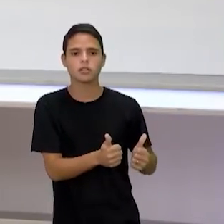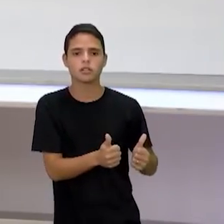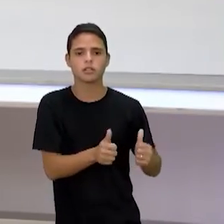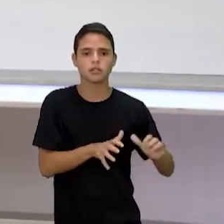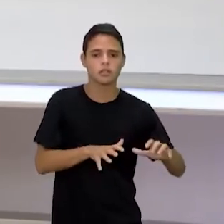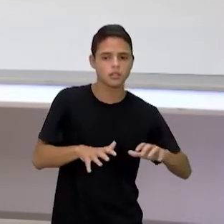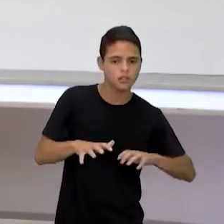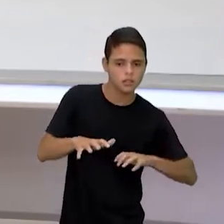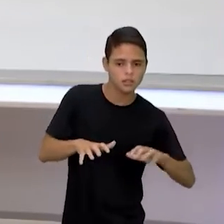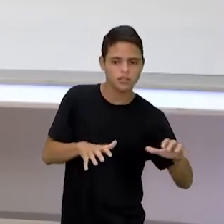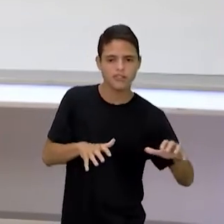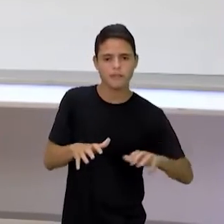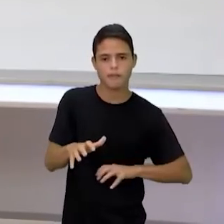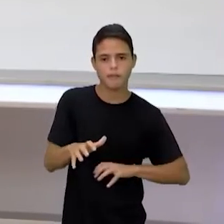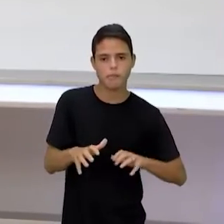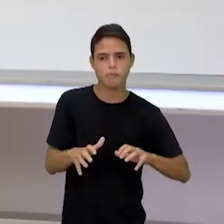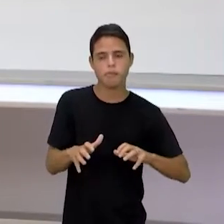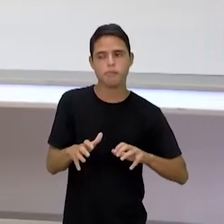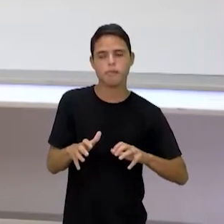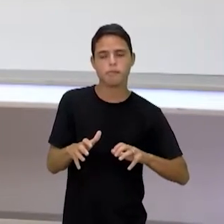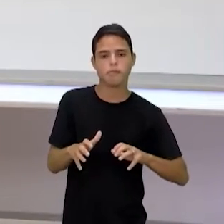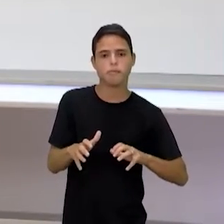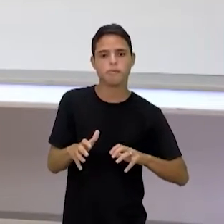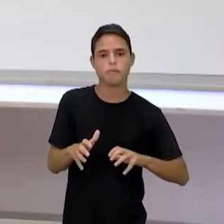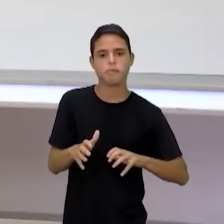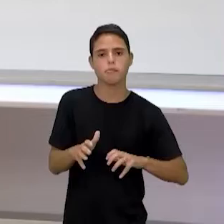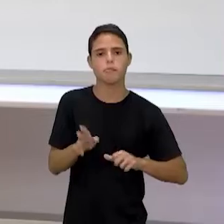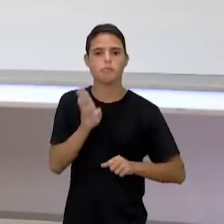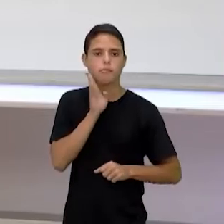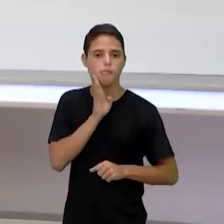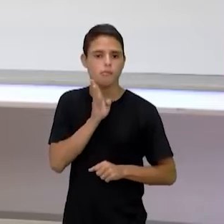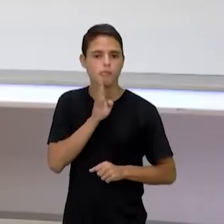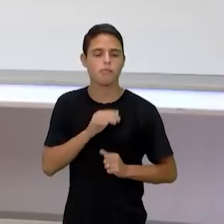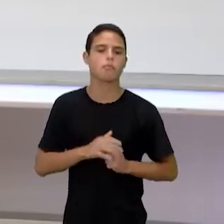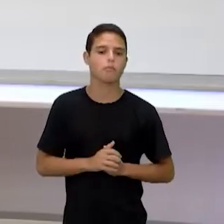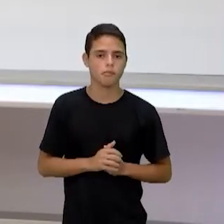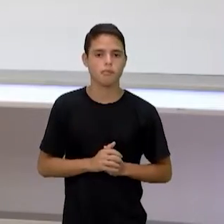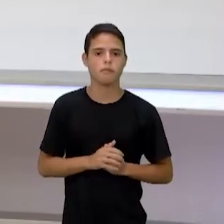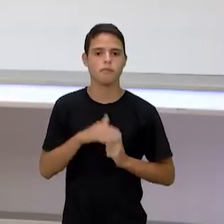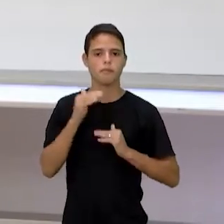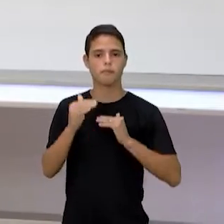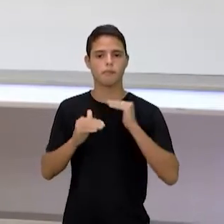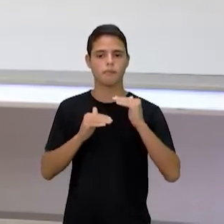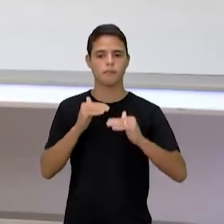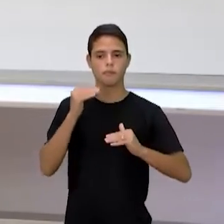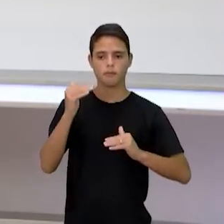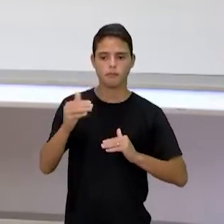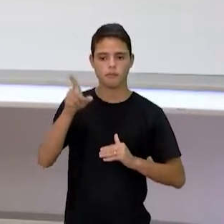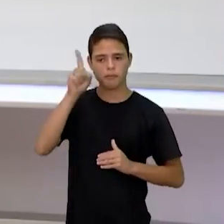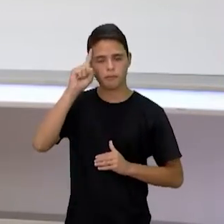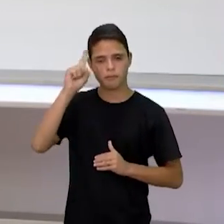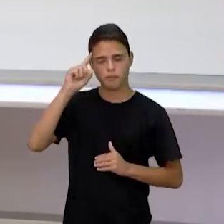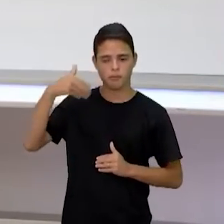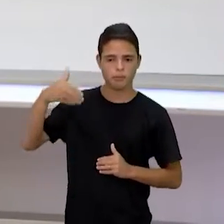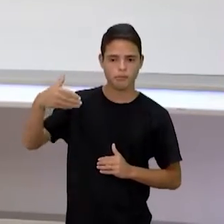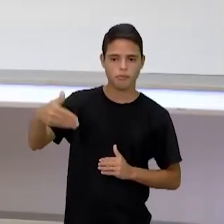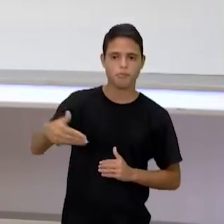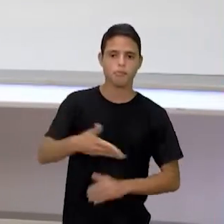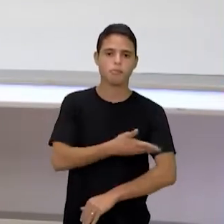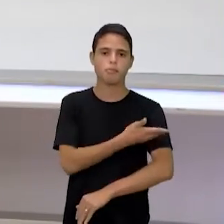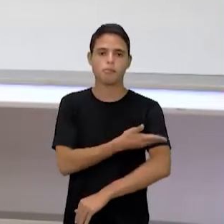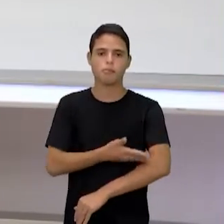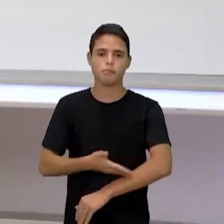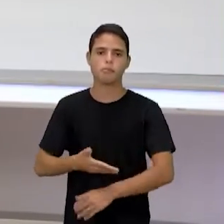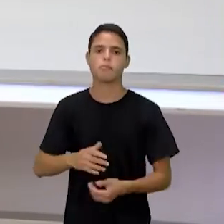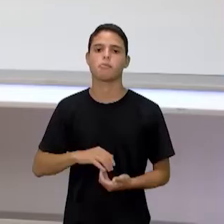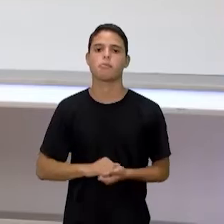um pouquinho, dá uma interagida com você. Então, é uma forma que a cada dia está mais comum, né, de intervenção artística, que são chamadas